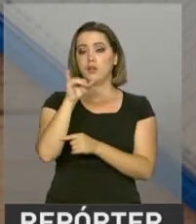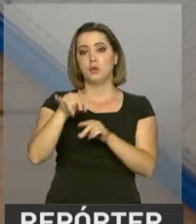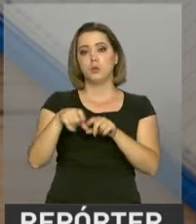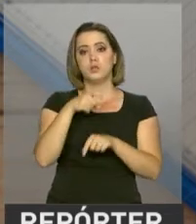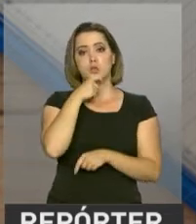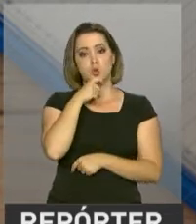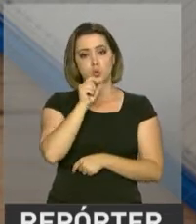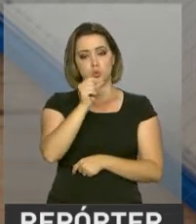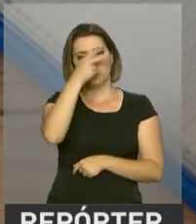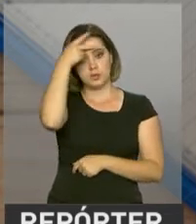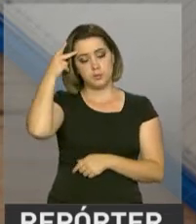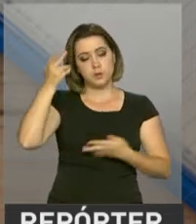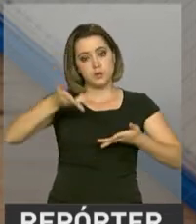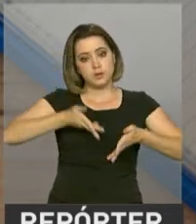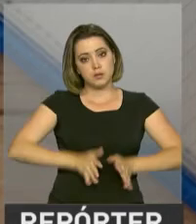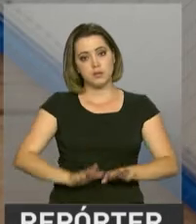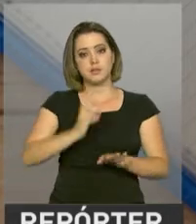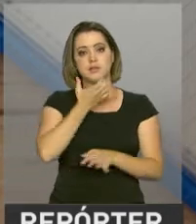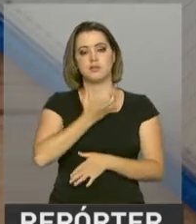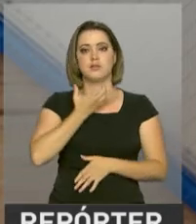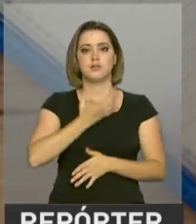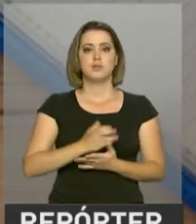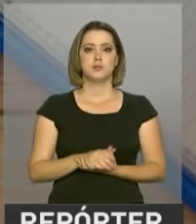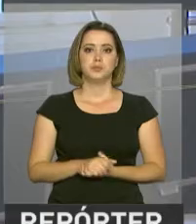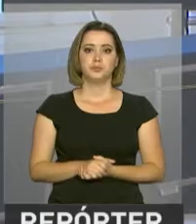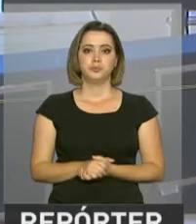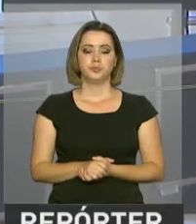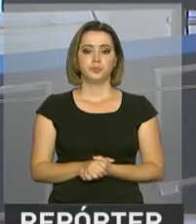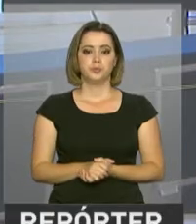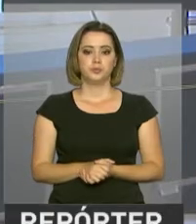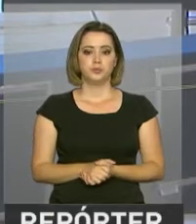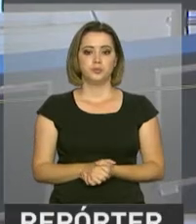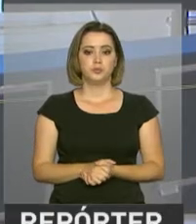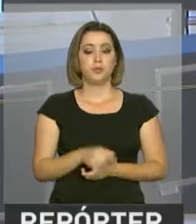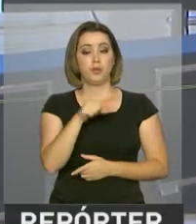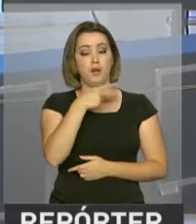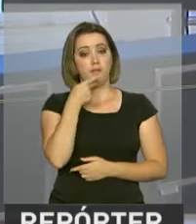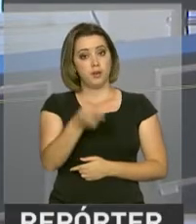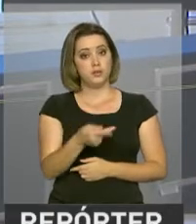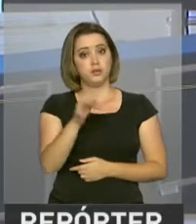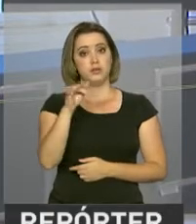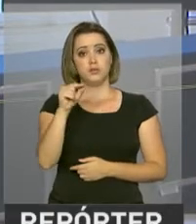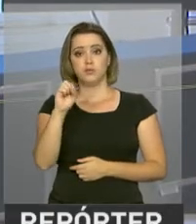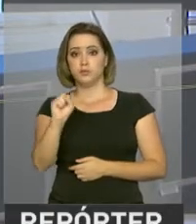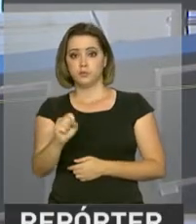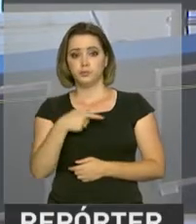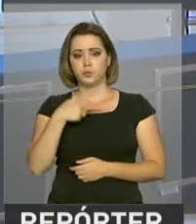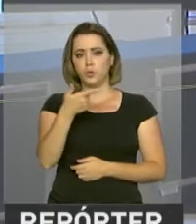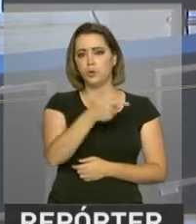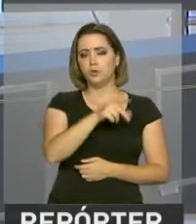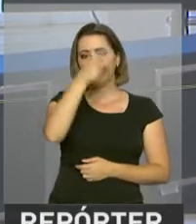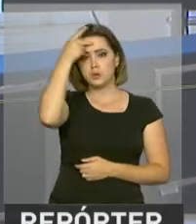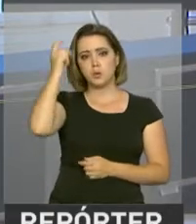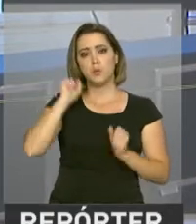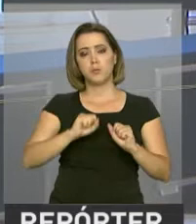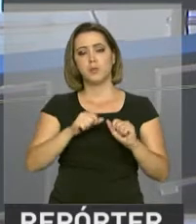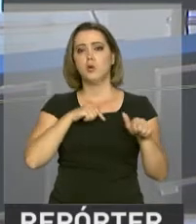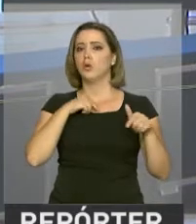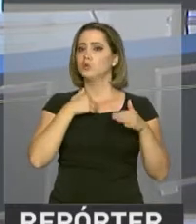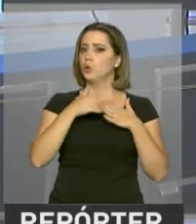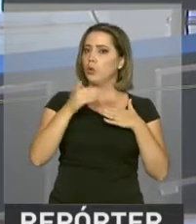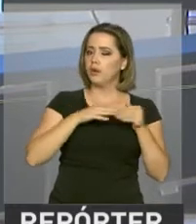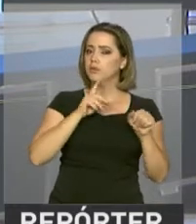saque os aniversariantes do mês de dezembro e ainda sobre o fgts o trabalhador pode a qualquer momento